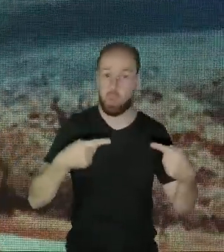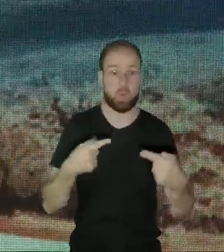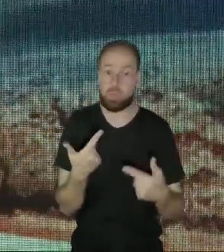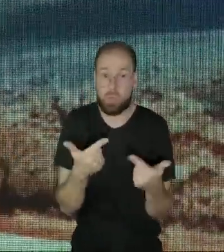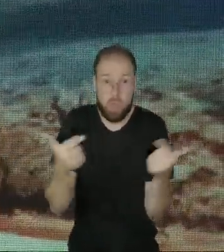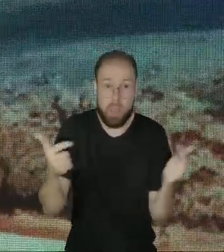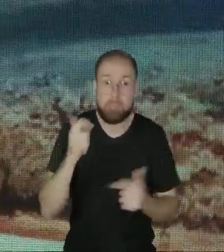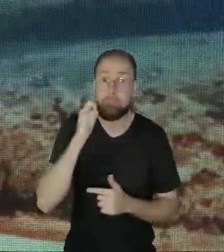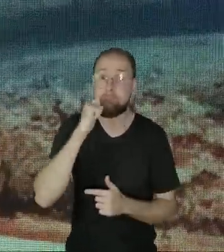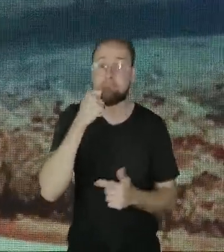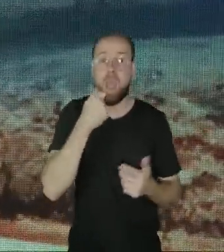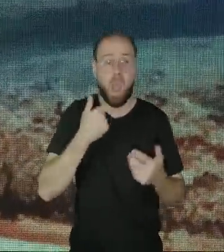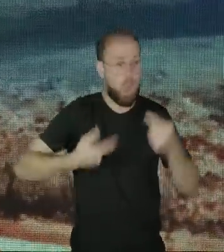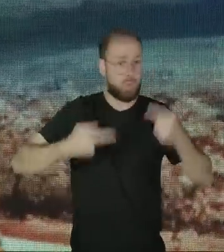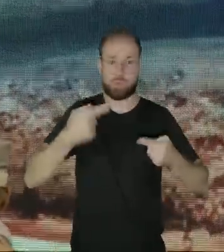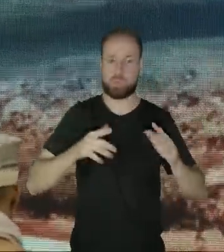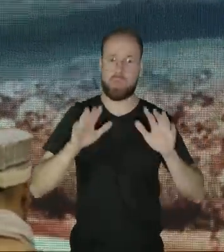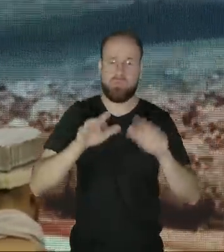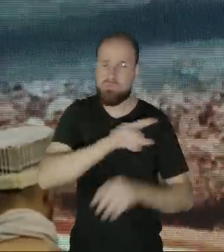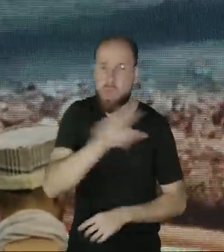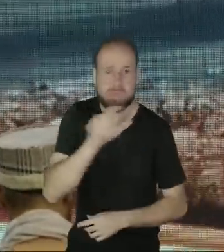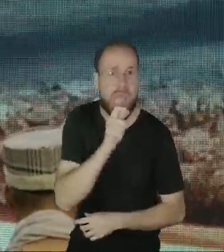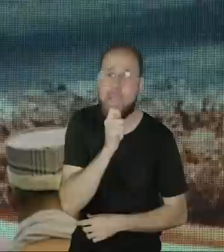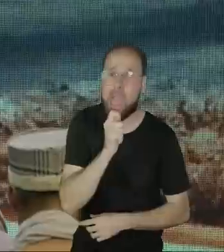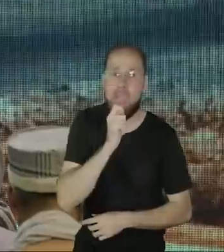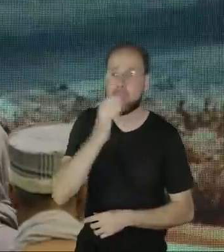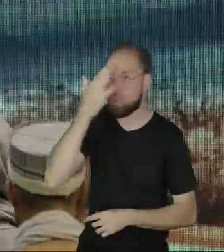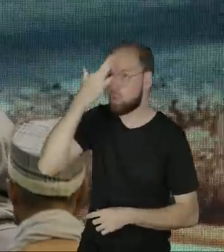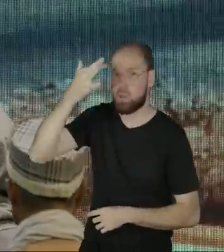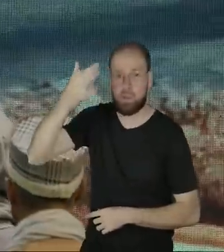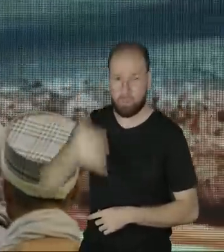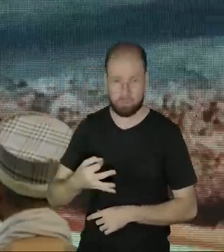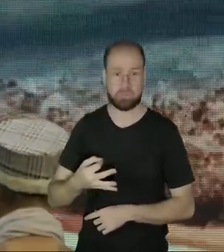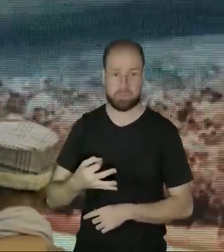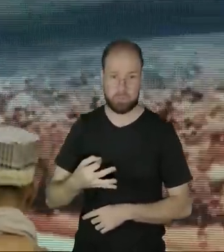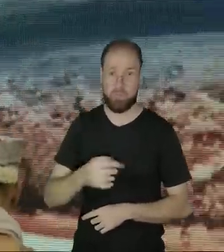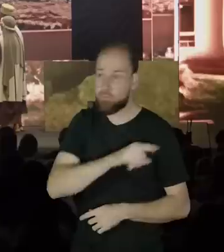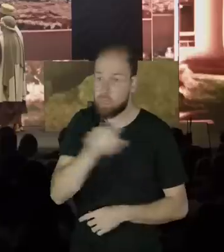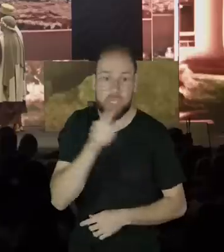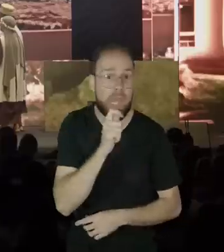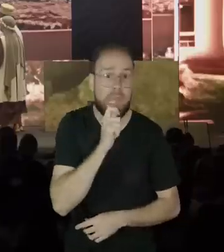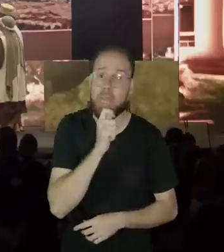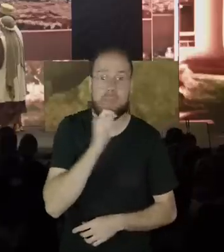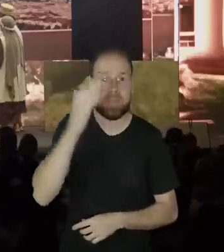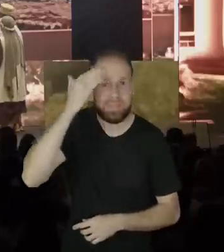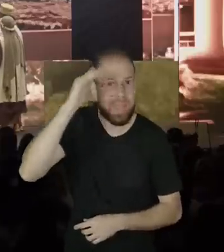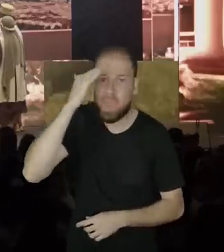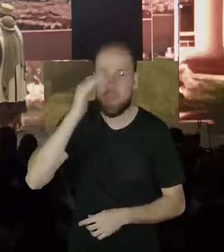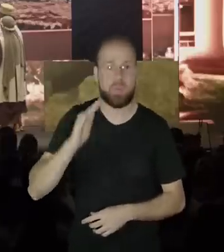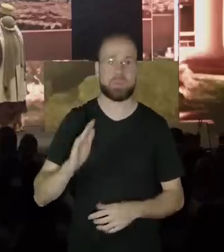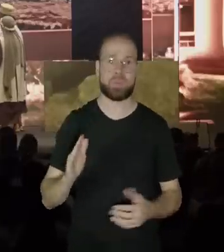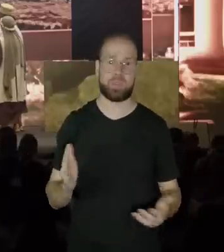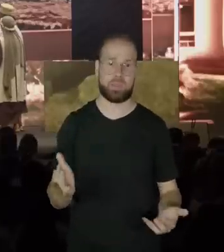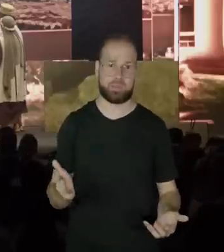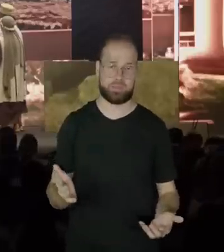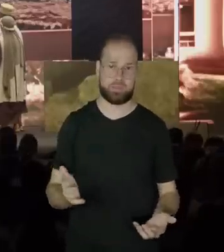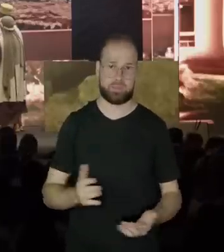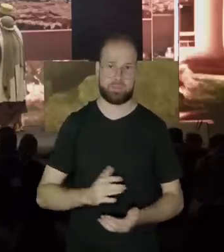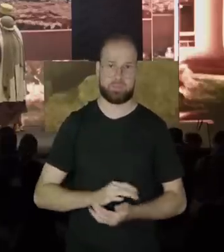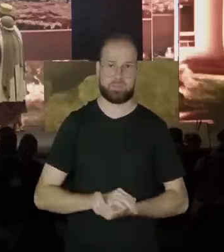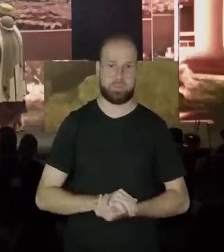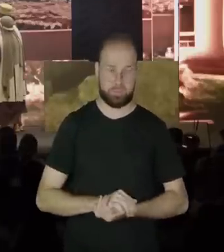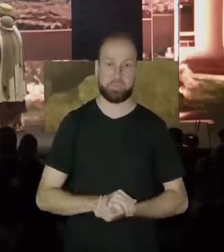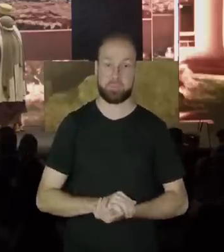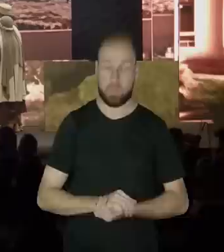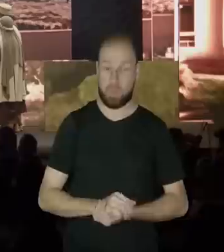pão? Ainda não compreendem? Ainda não entendem?